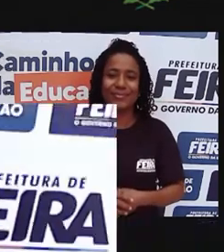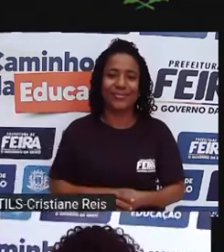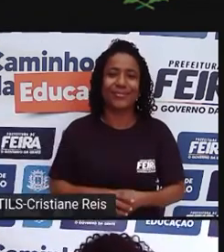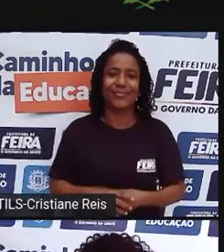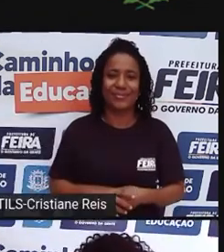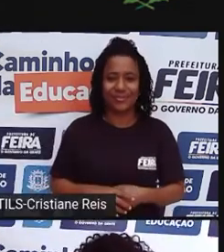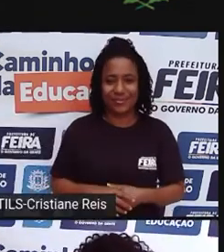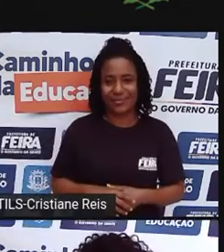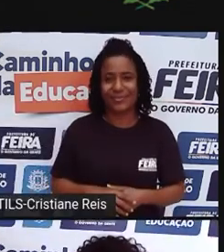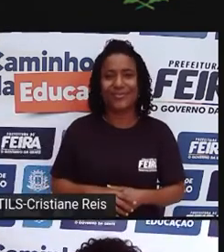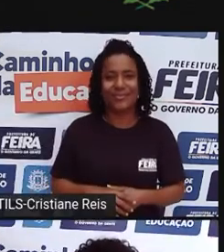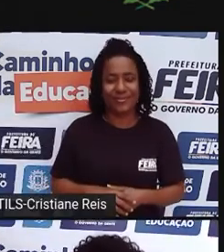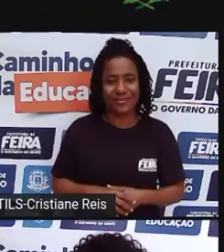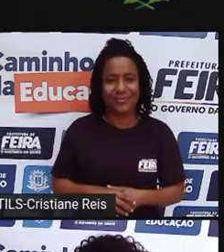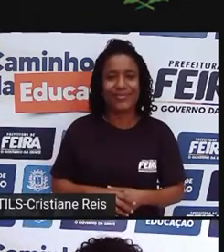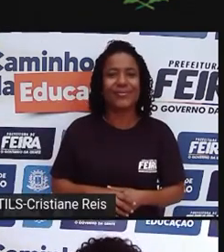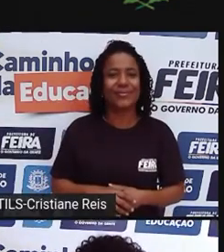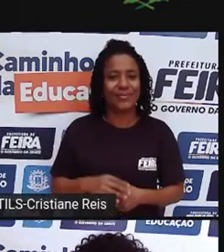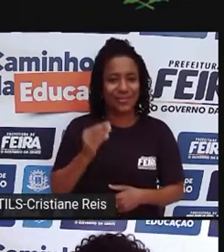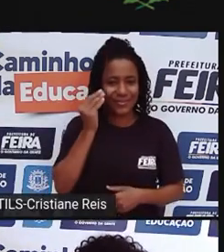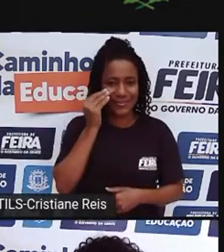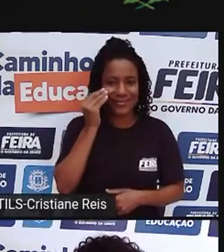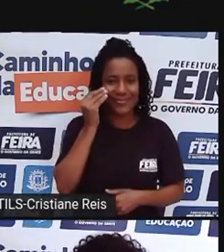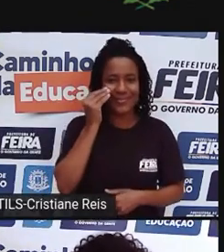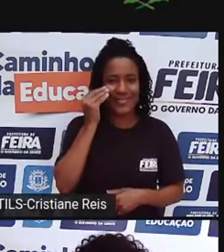das ideias, né? Tá ali no...